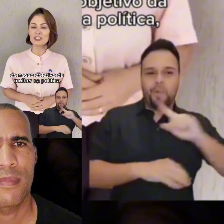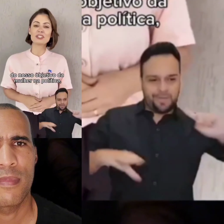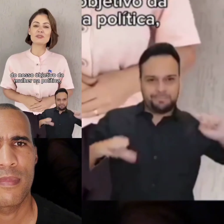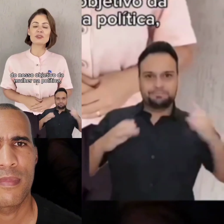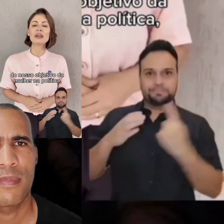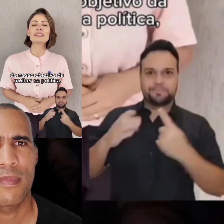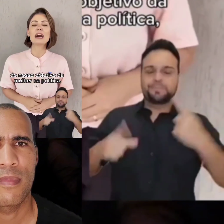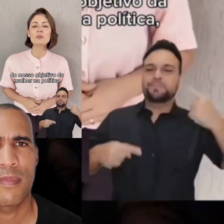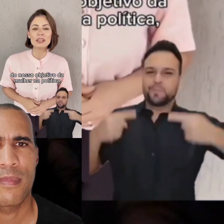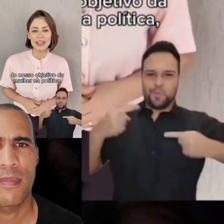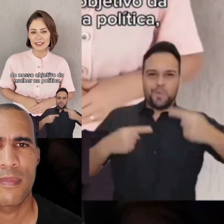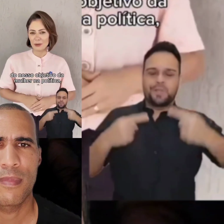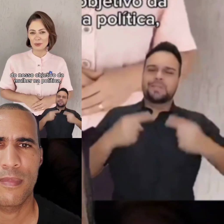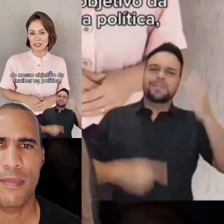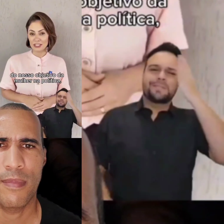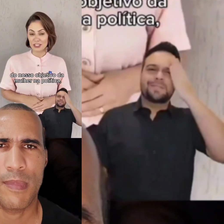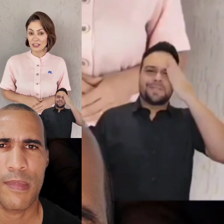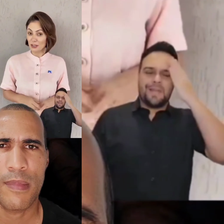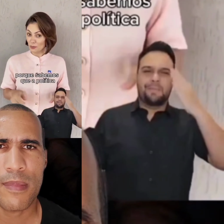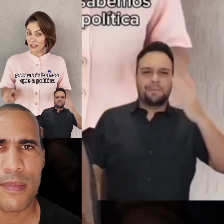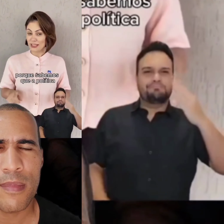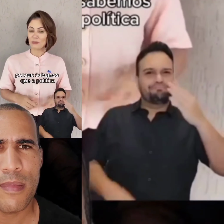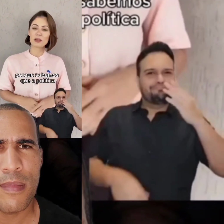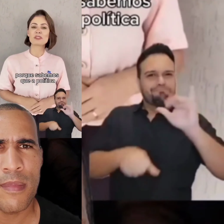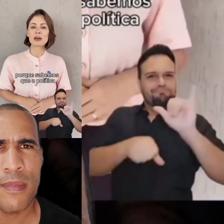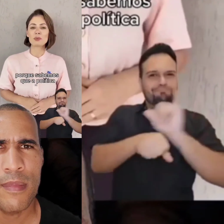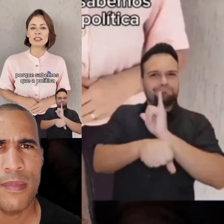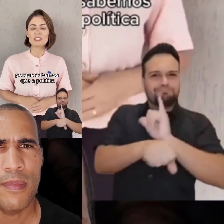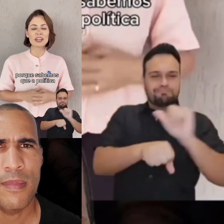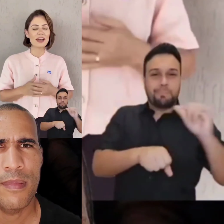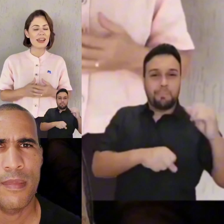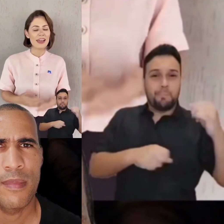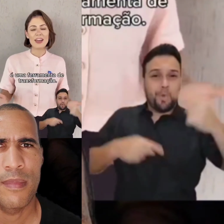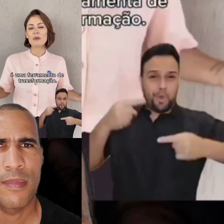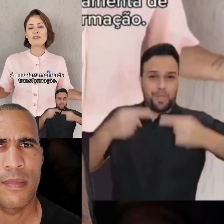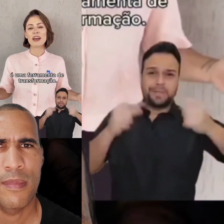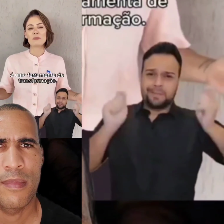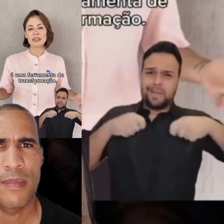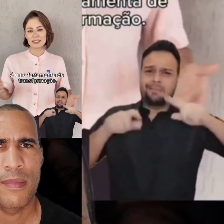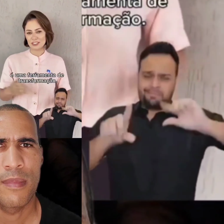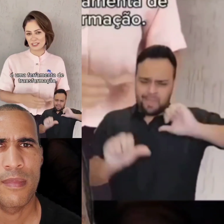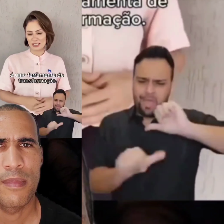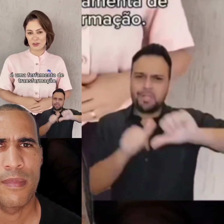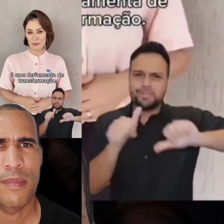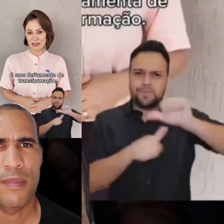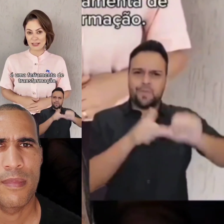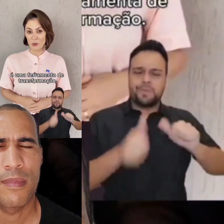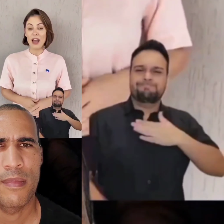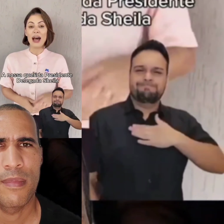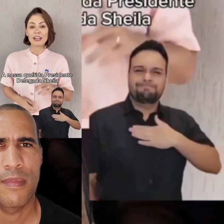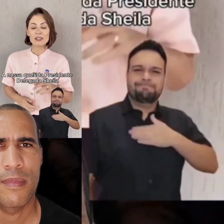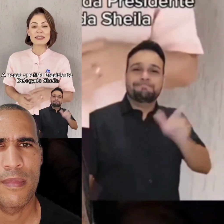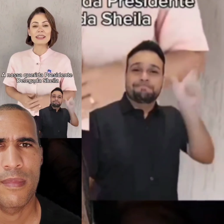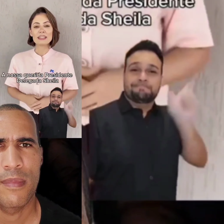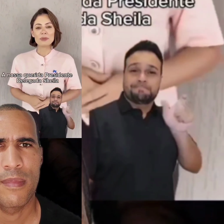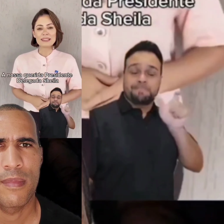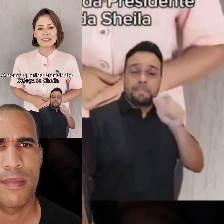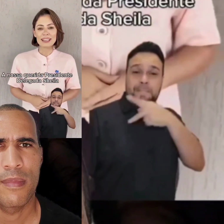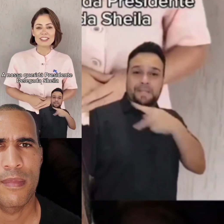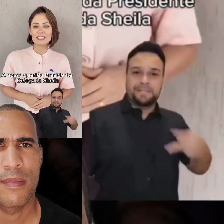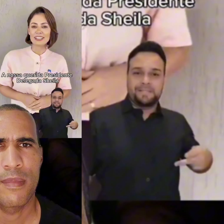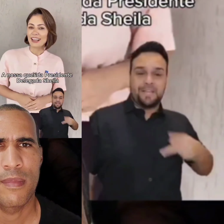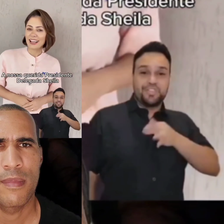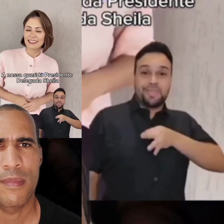nosso objetivo da mulher na política, porque sabemos que a política é uma ferramenta de transformação. A nossa